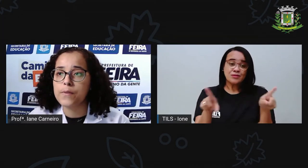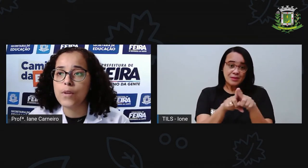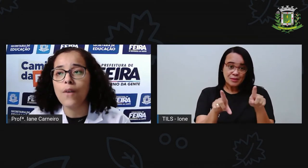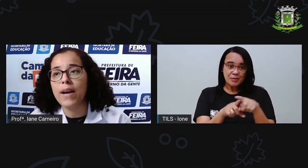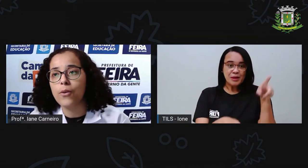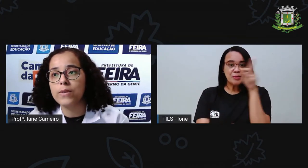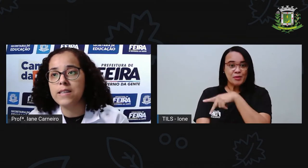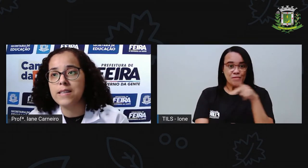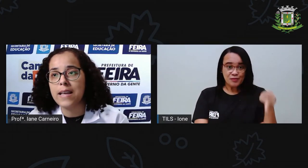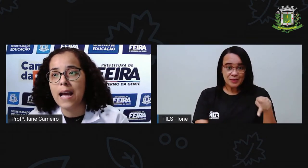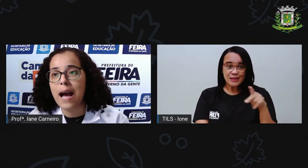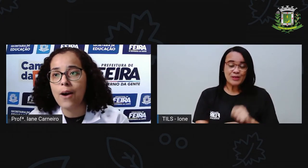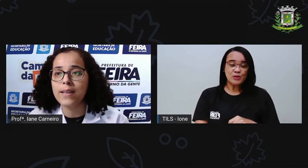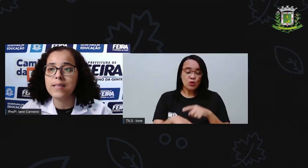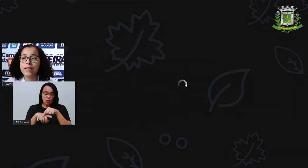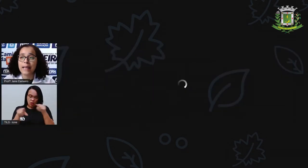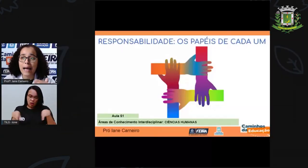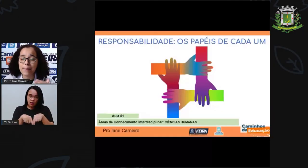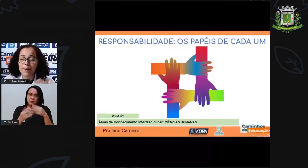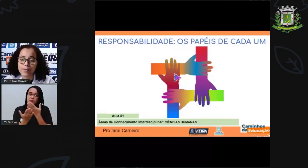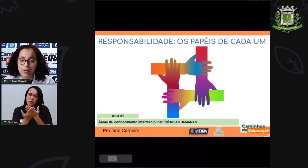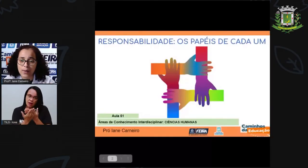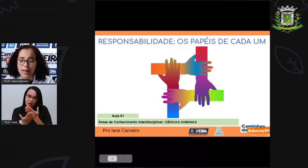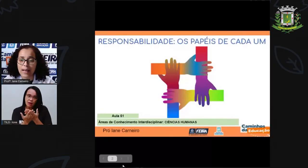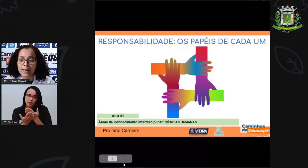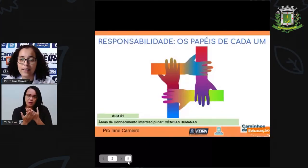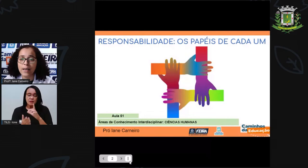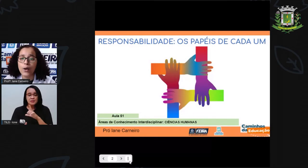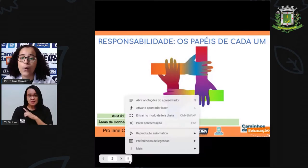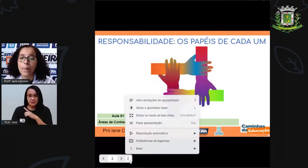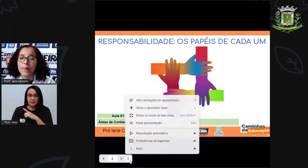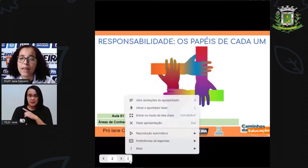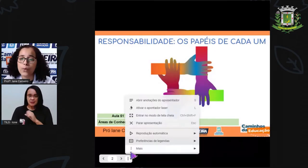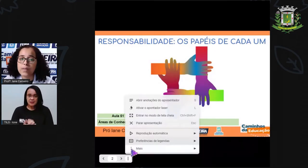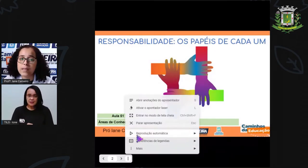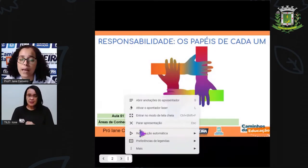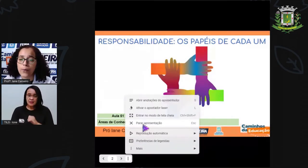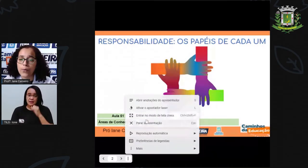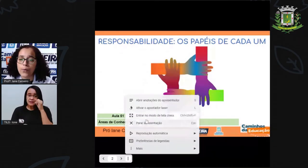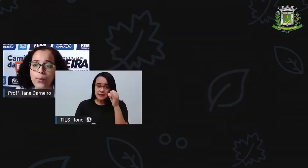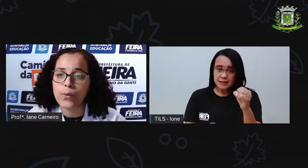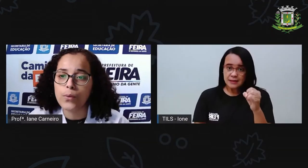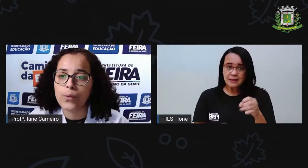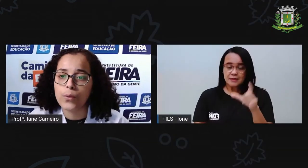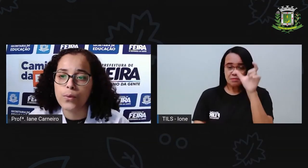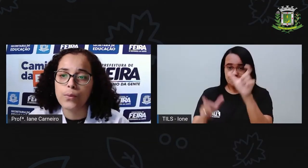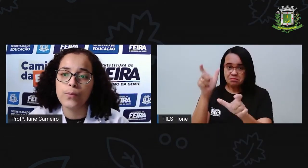Então só vai acontecer a aula se cada pessoa ali cumprir o seu